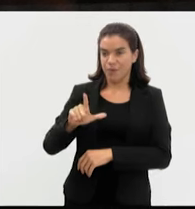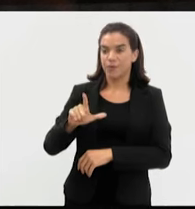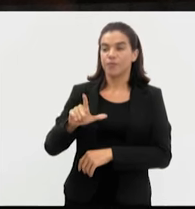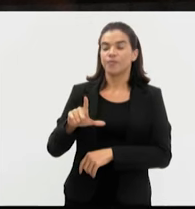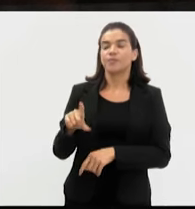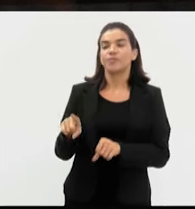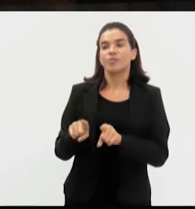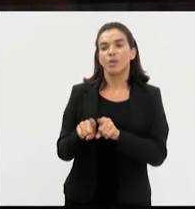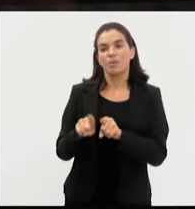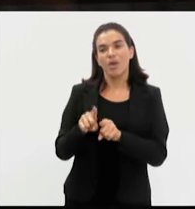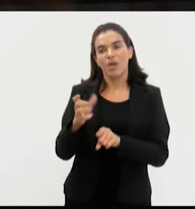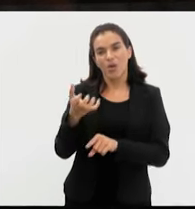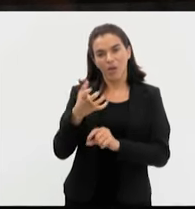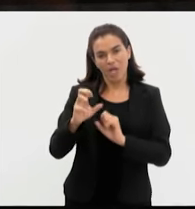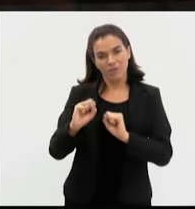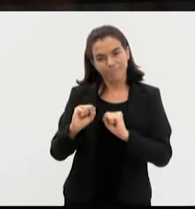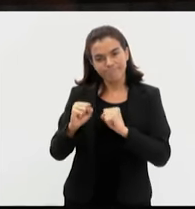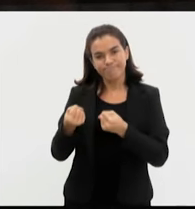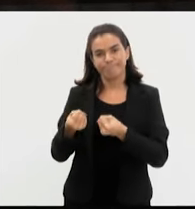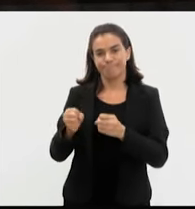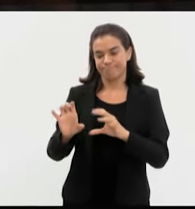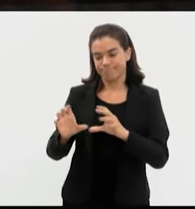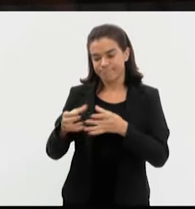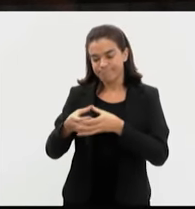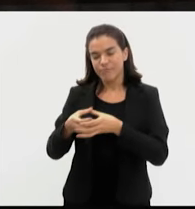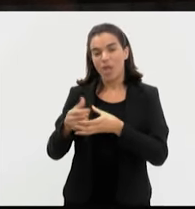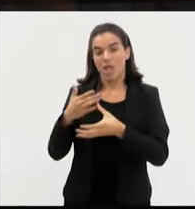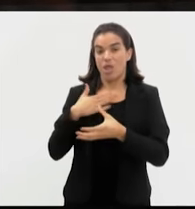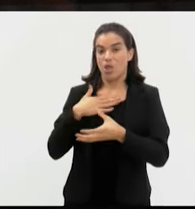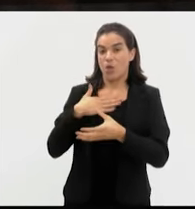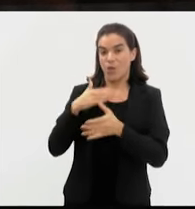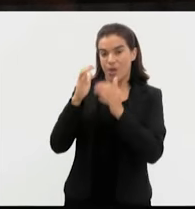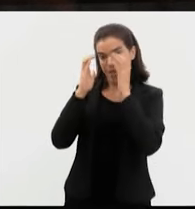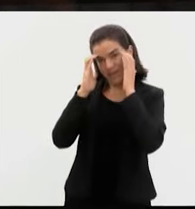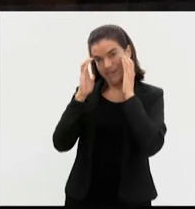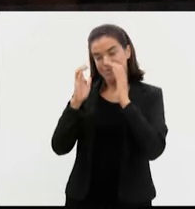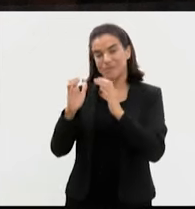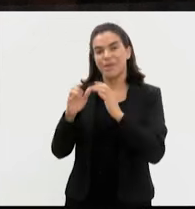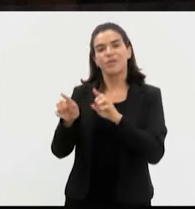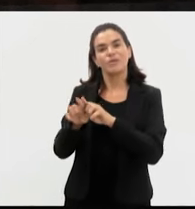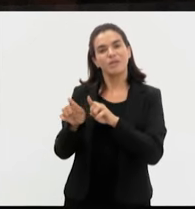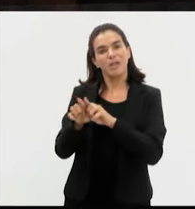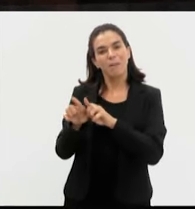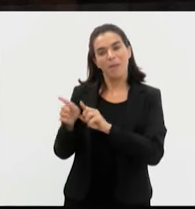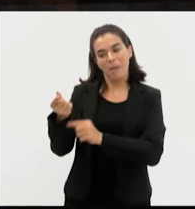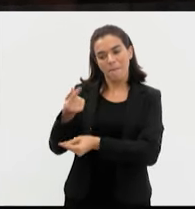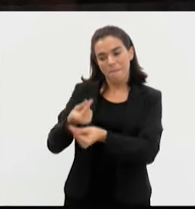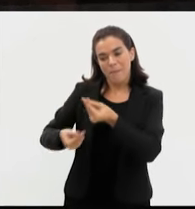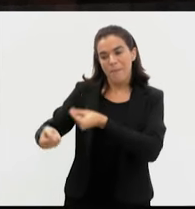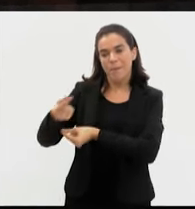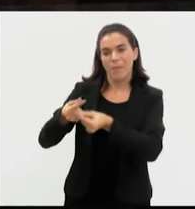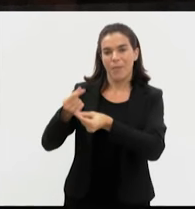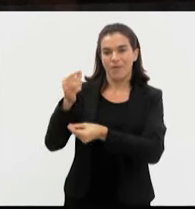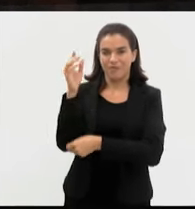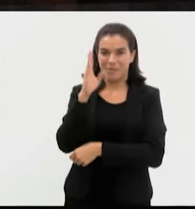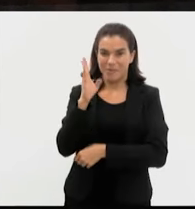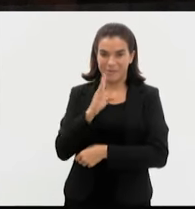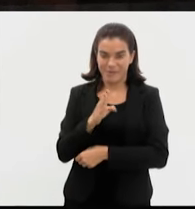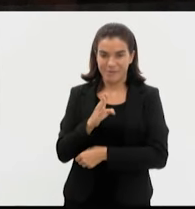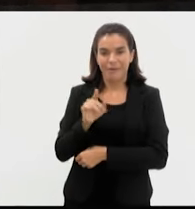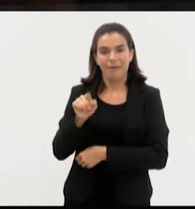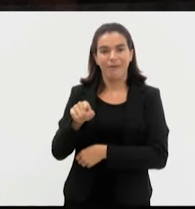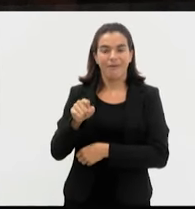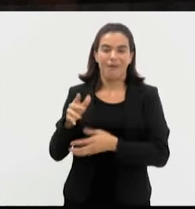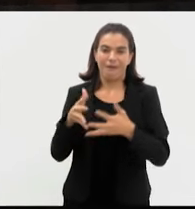aqui e poder também defender uma classe que eu respeito muito e que movimenta o nosso Brasil que são os